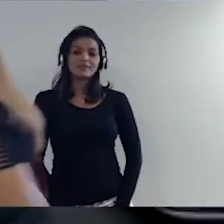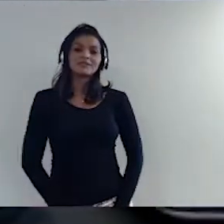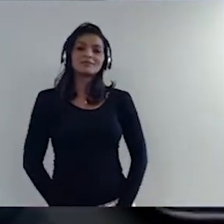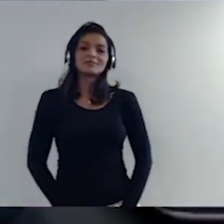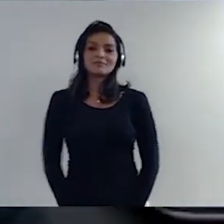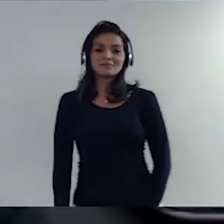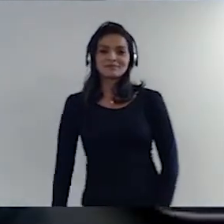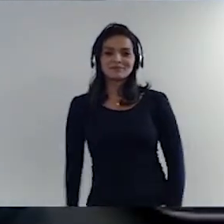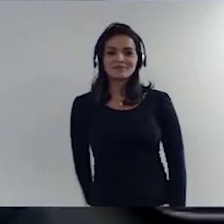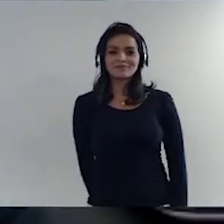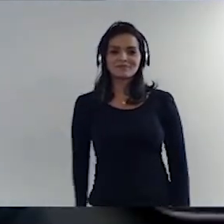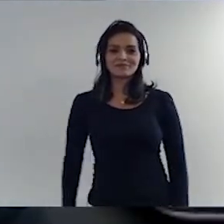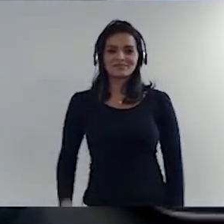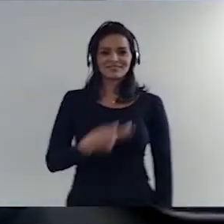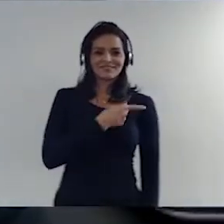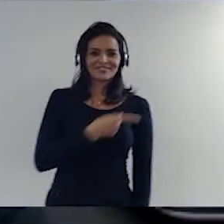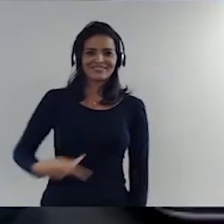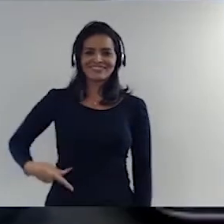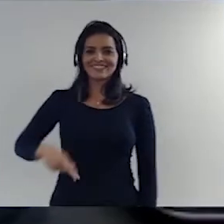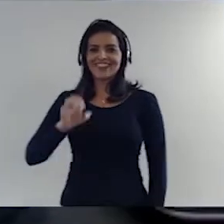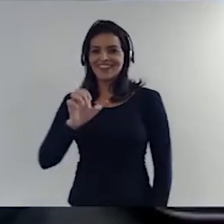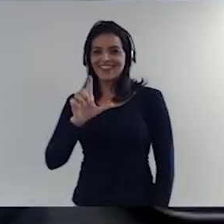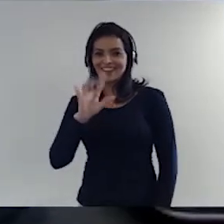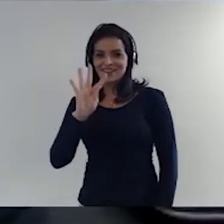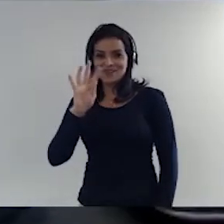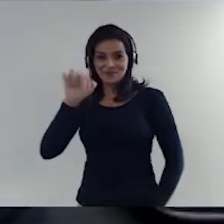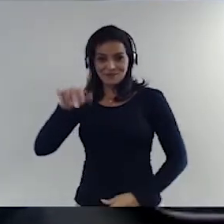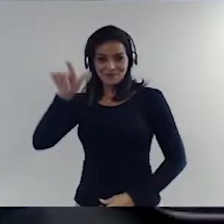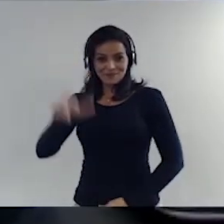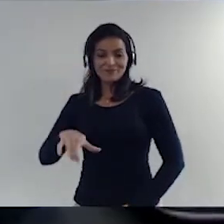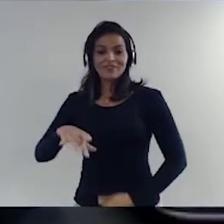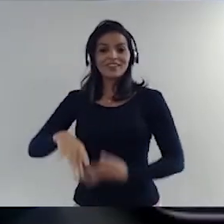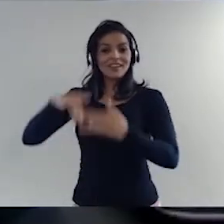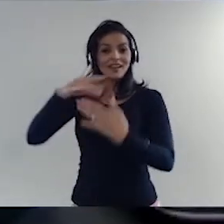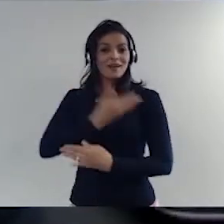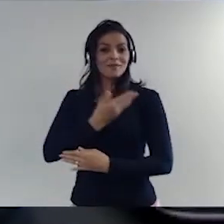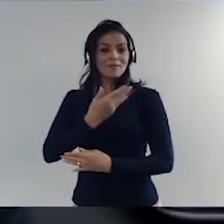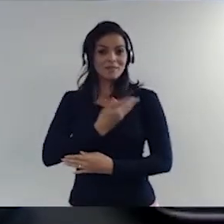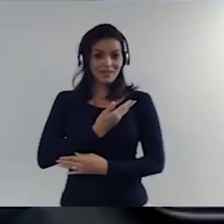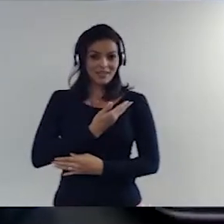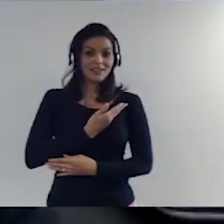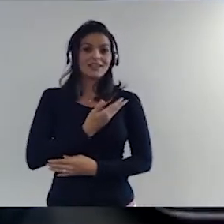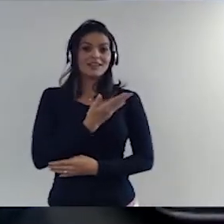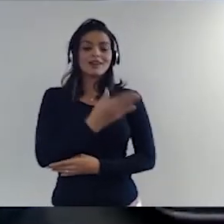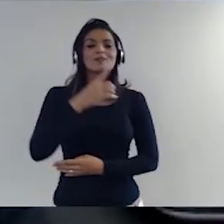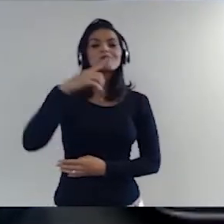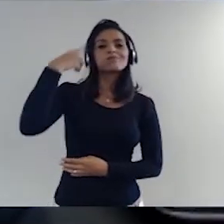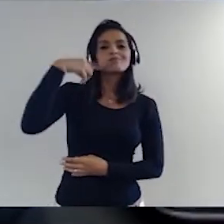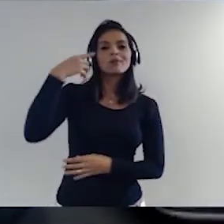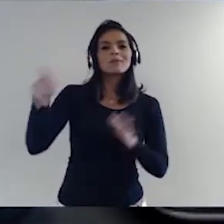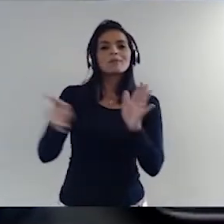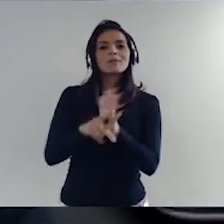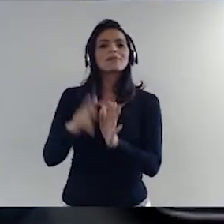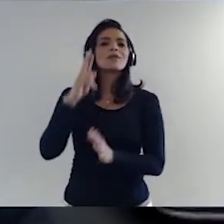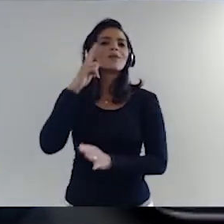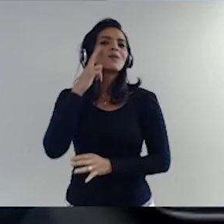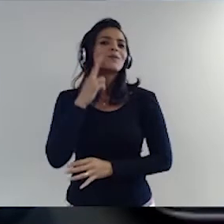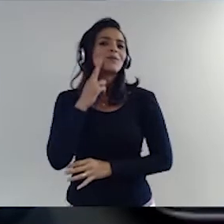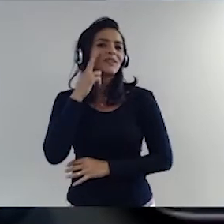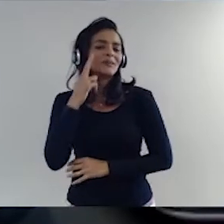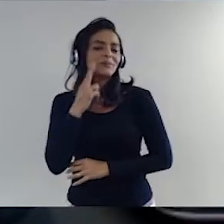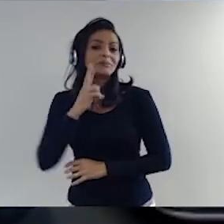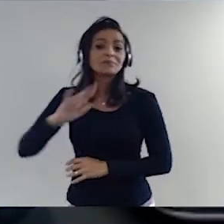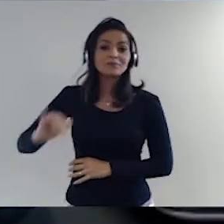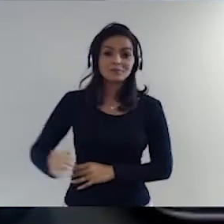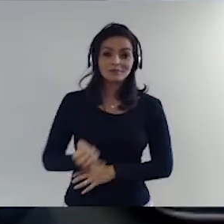amigo, presidente Elton, liderança junto com a amiga da advocacia de Rondônia. Também